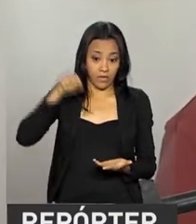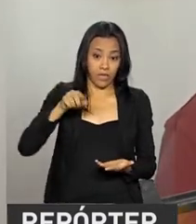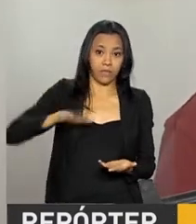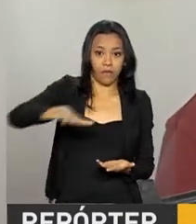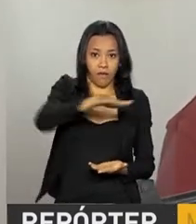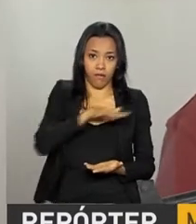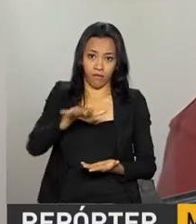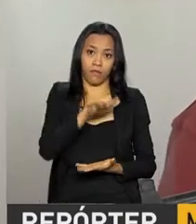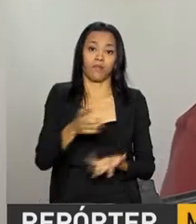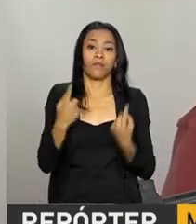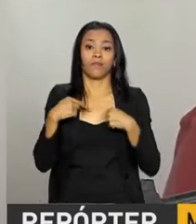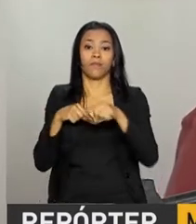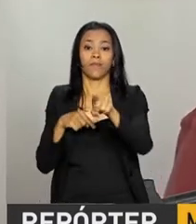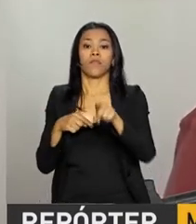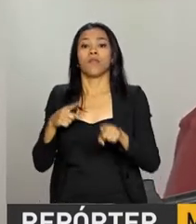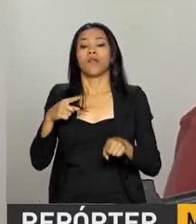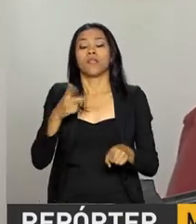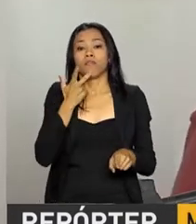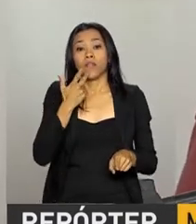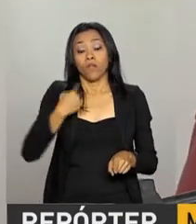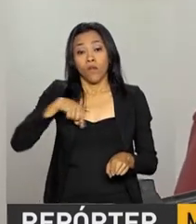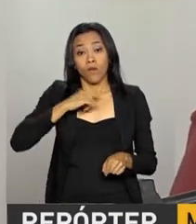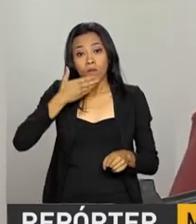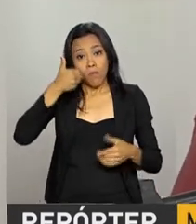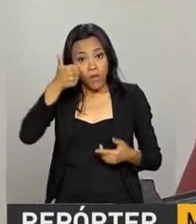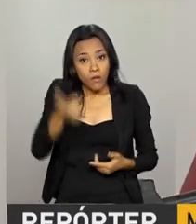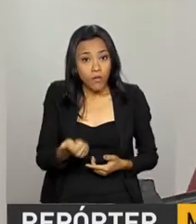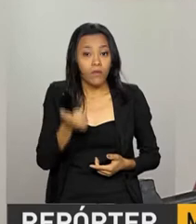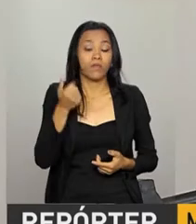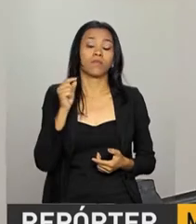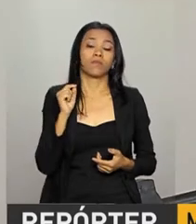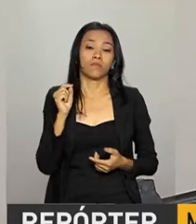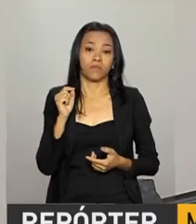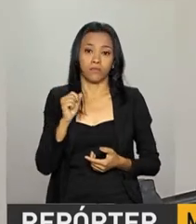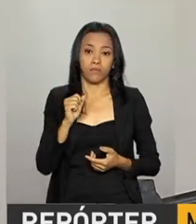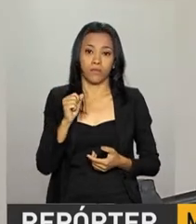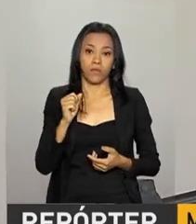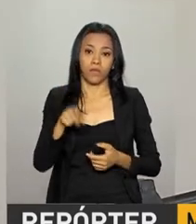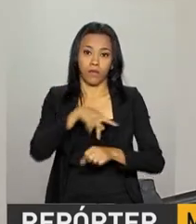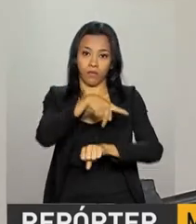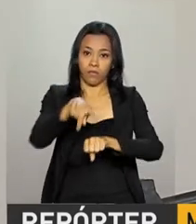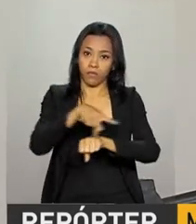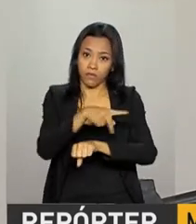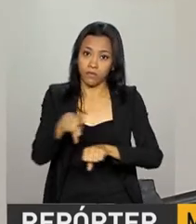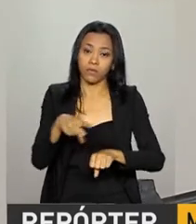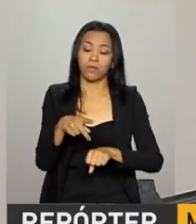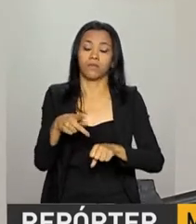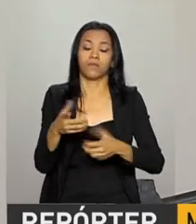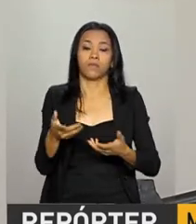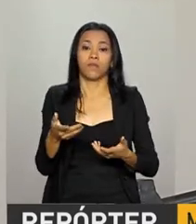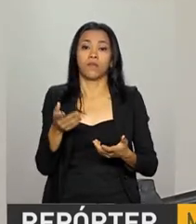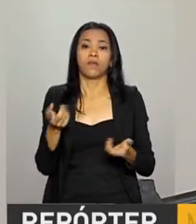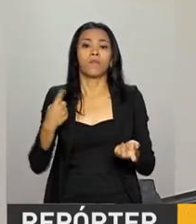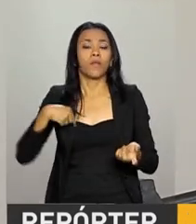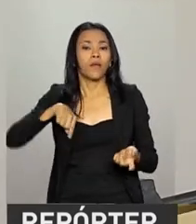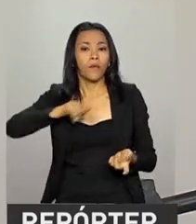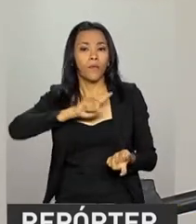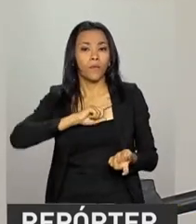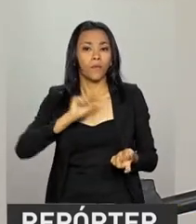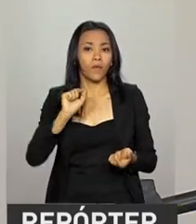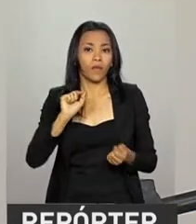estamos melhorando o custo Brasil, diminuindo o custo Brasil, nos fazendo capazes